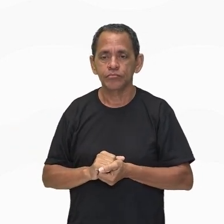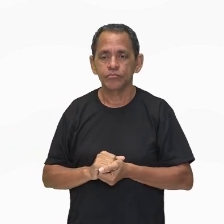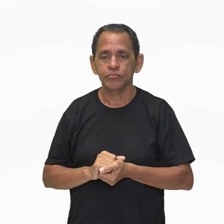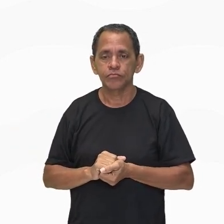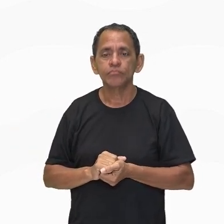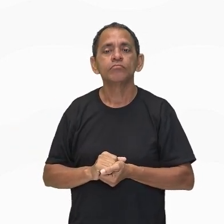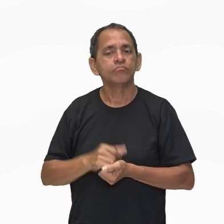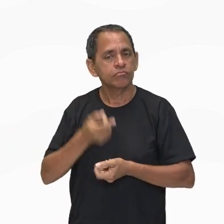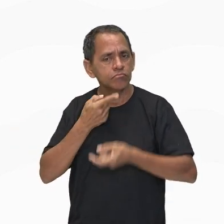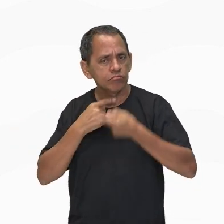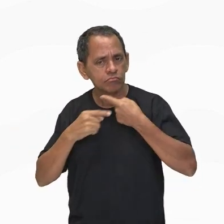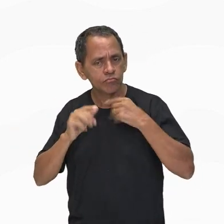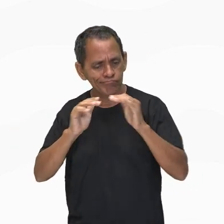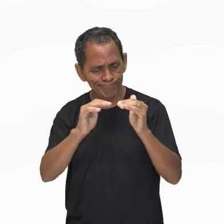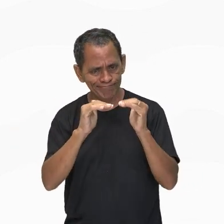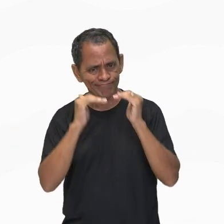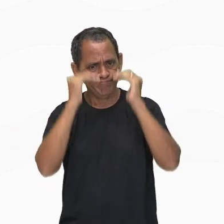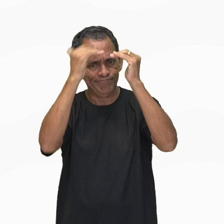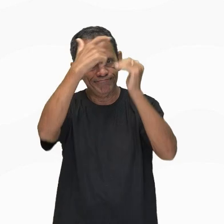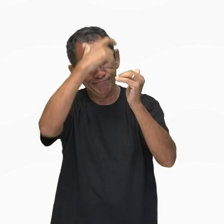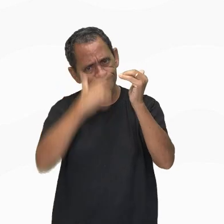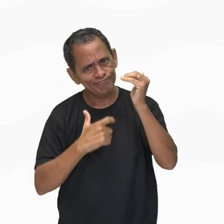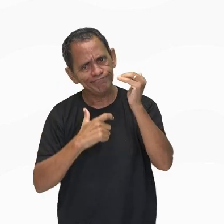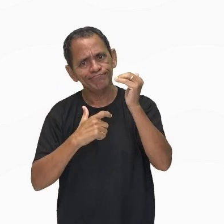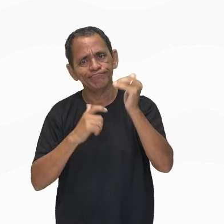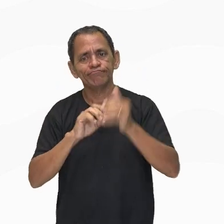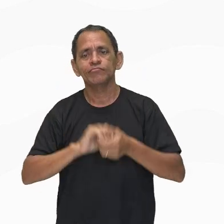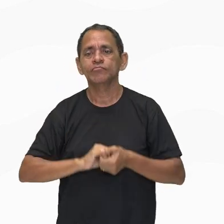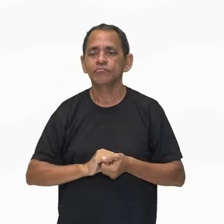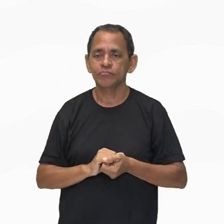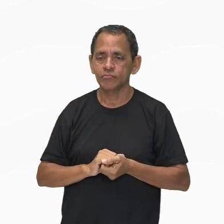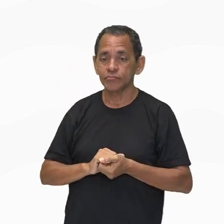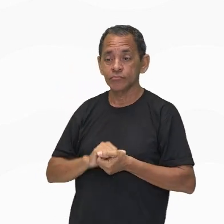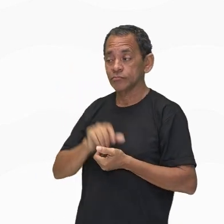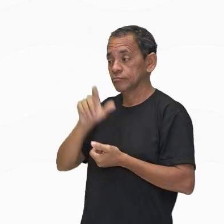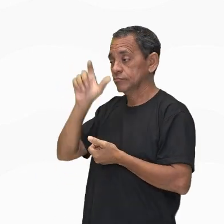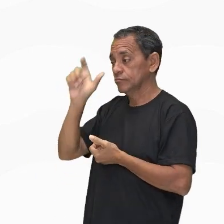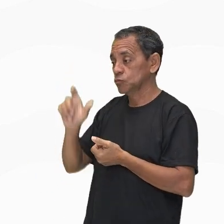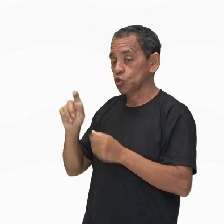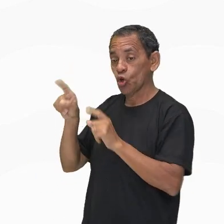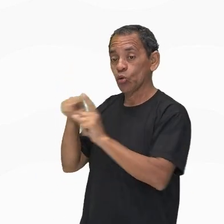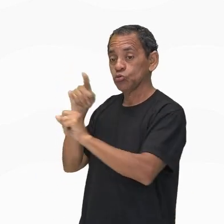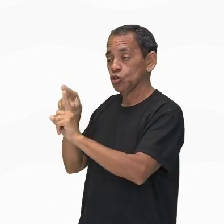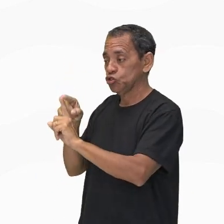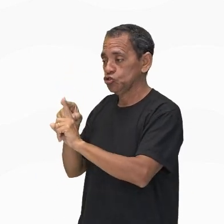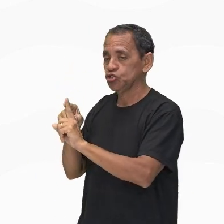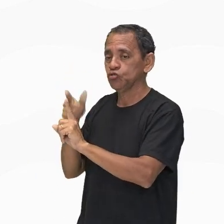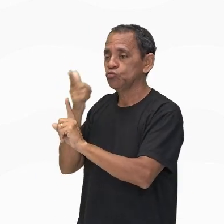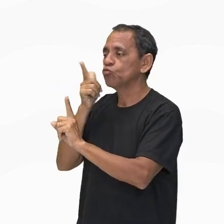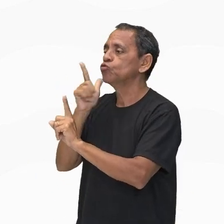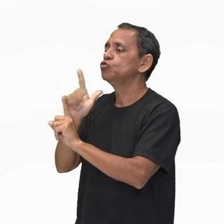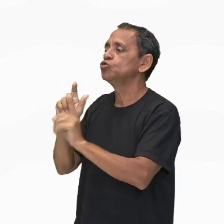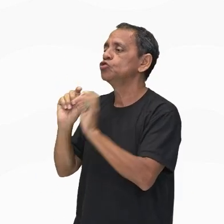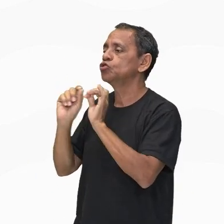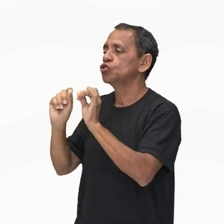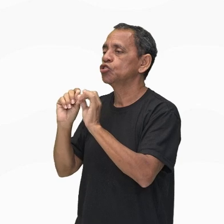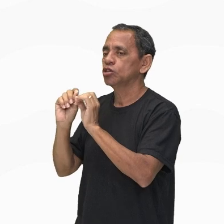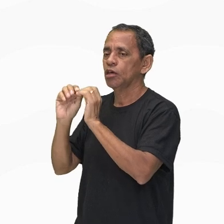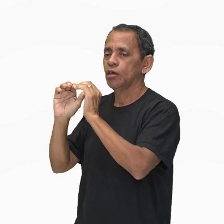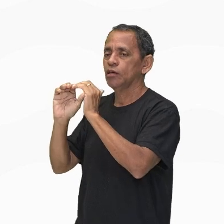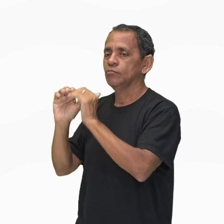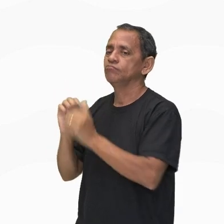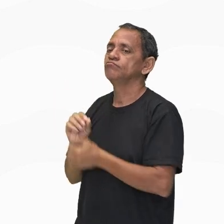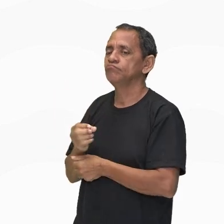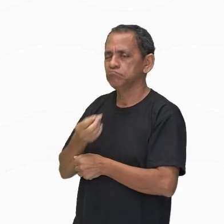de superação pessoal. Já na extrínseca, o objetivo é conseguir, por exemplo, uma promoção no